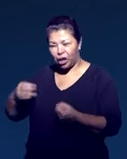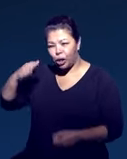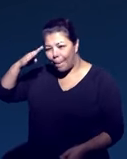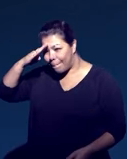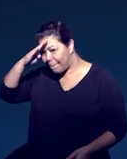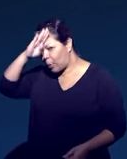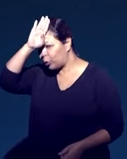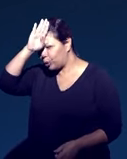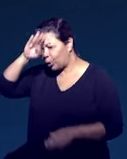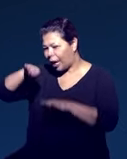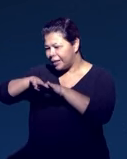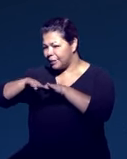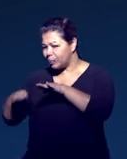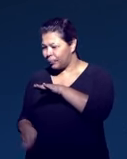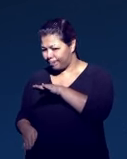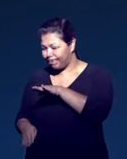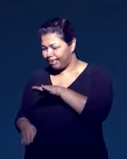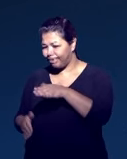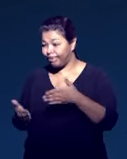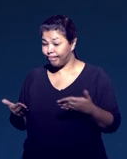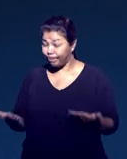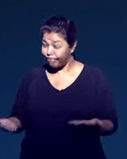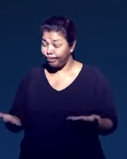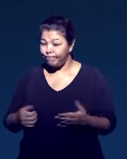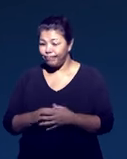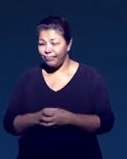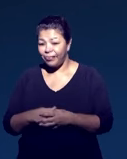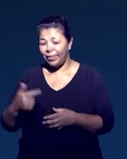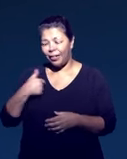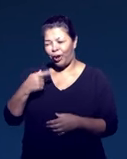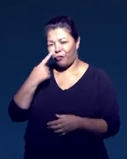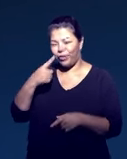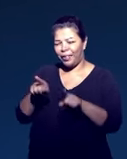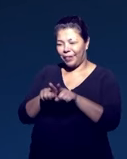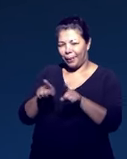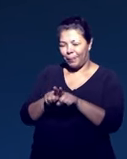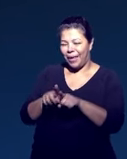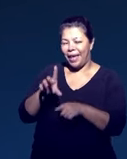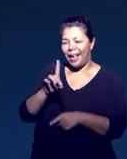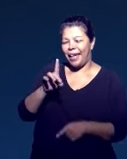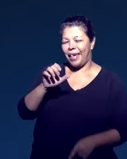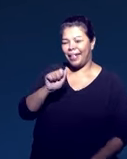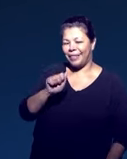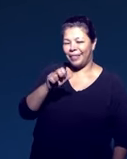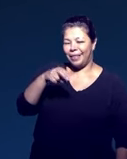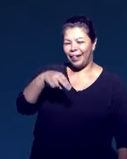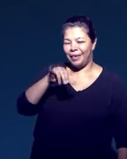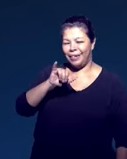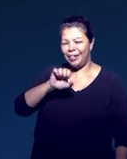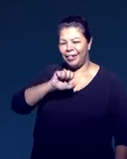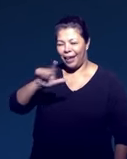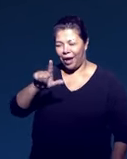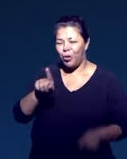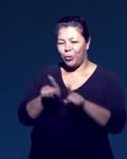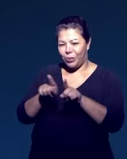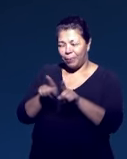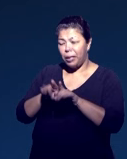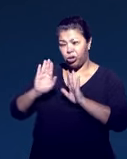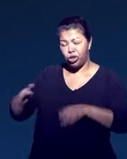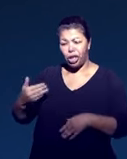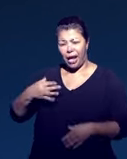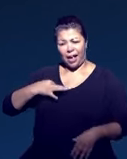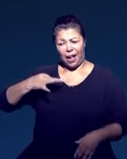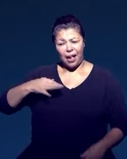davian columb já praticamente se colocando como candidato como é que o senhor tá vendo esses próximos